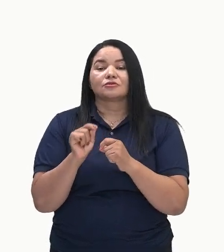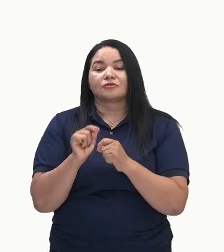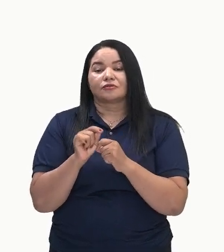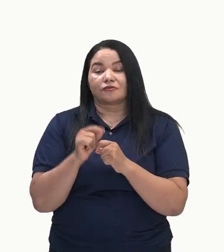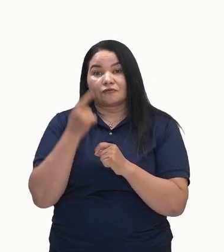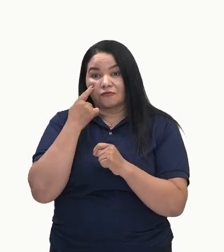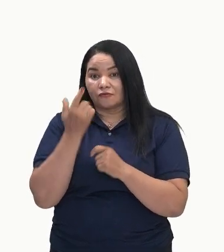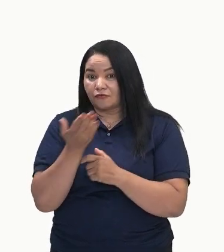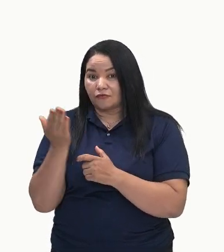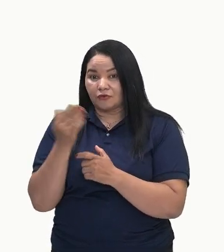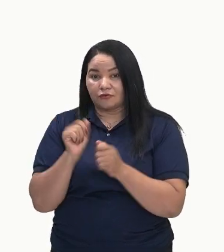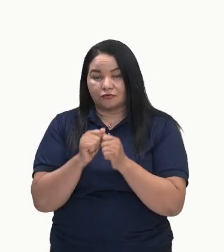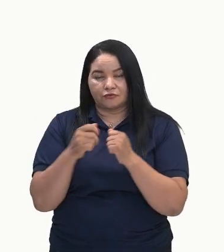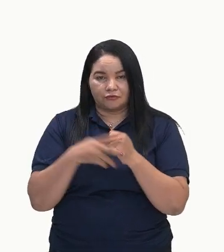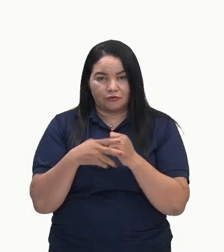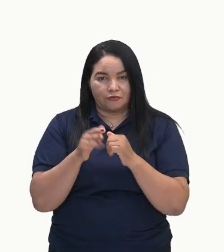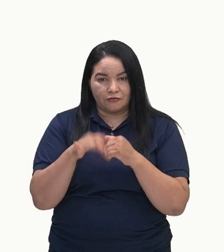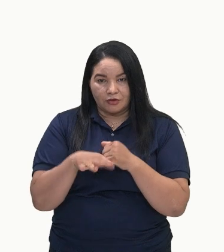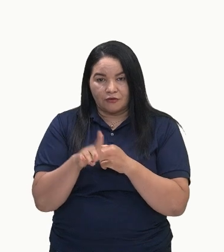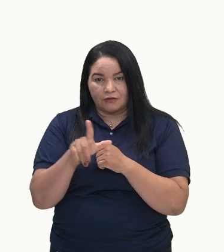esse advérbio com terminação em ly.